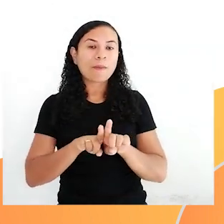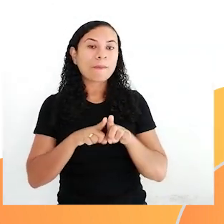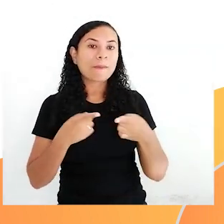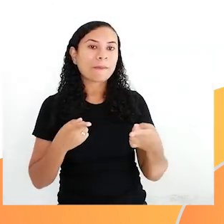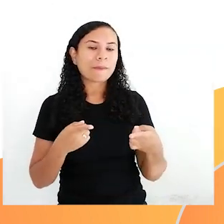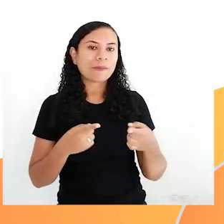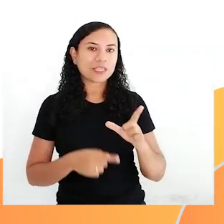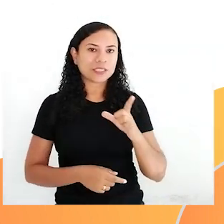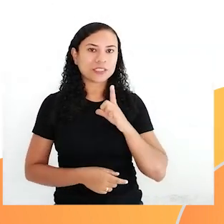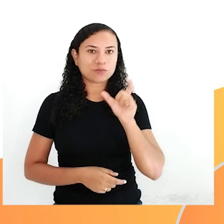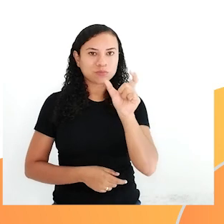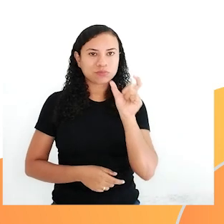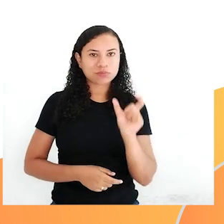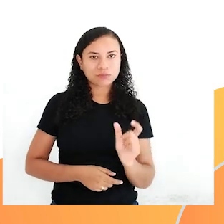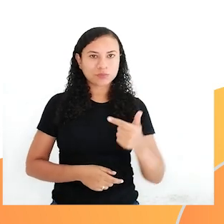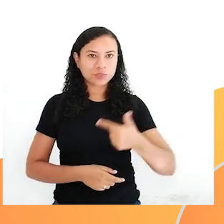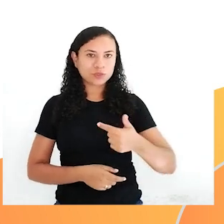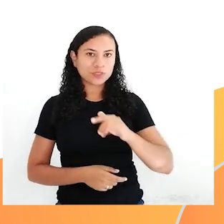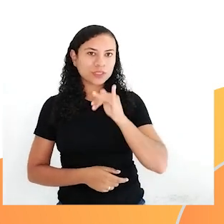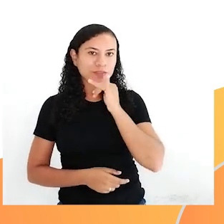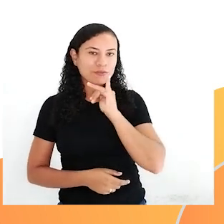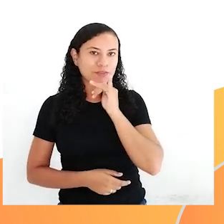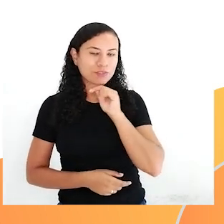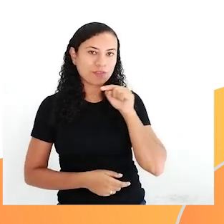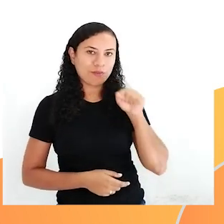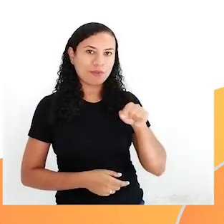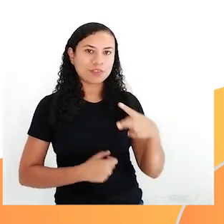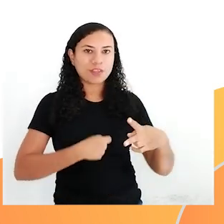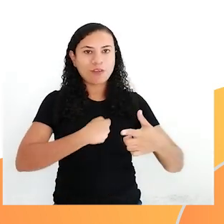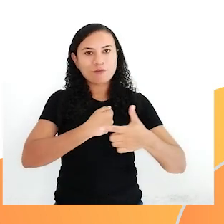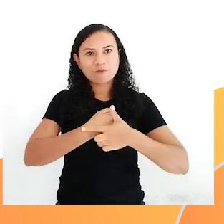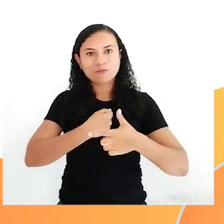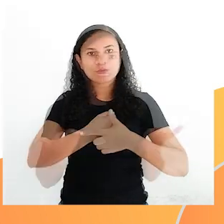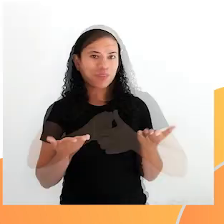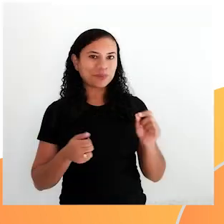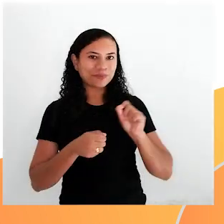palavra jantar, exercendo a função de verbo.